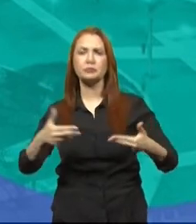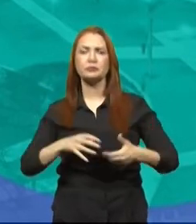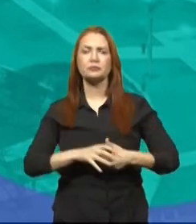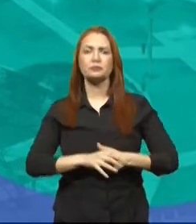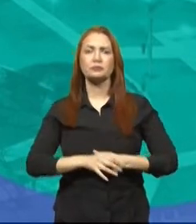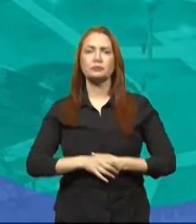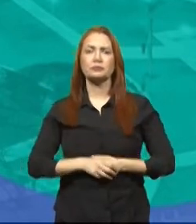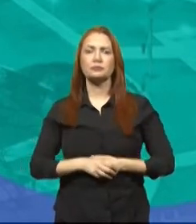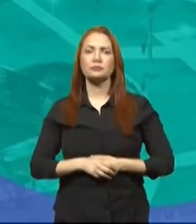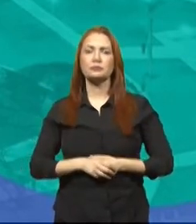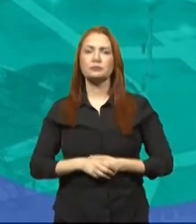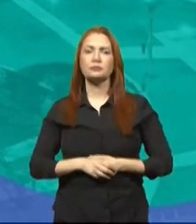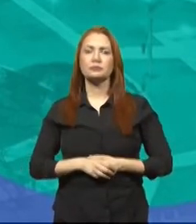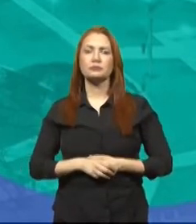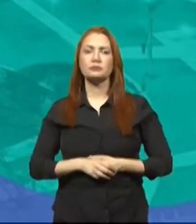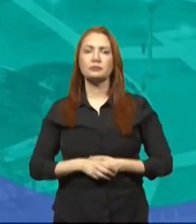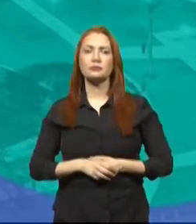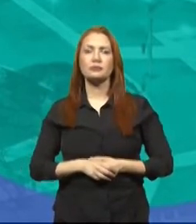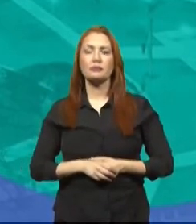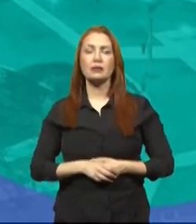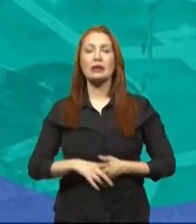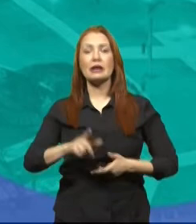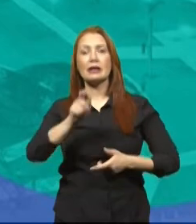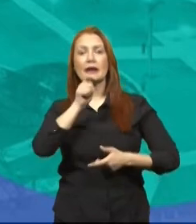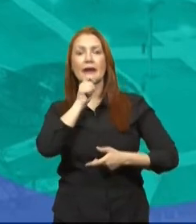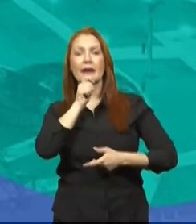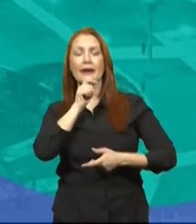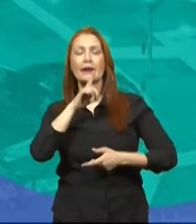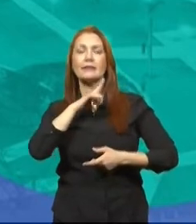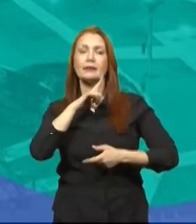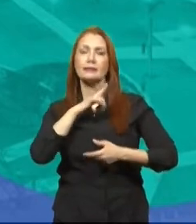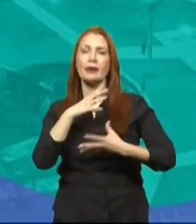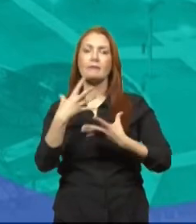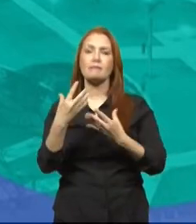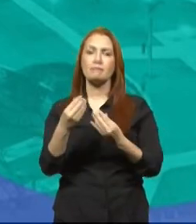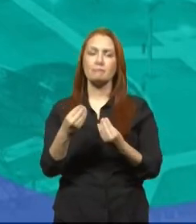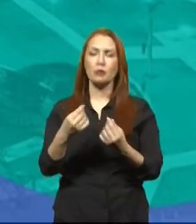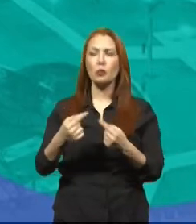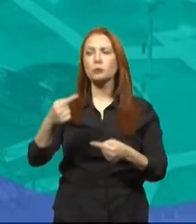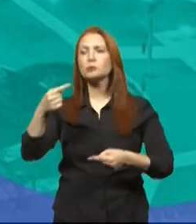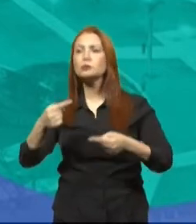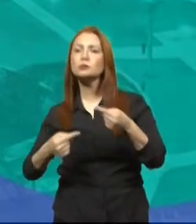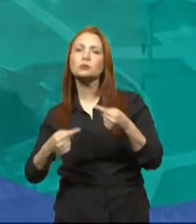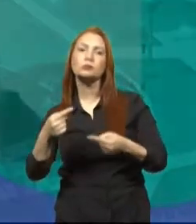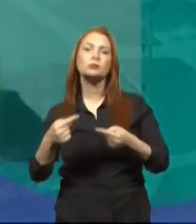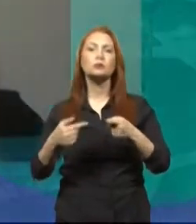vamos dizer assim, é bastante disruptiva, no sentido de que